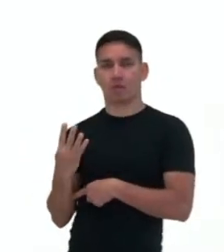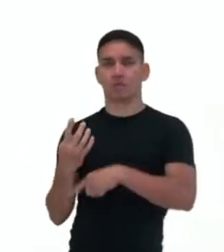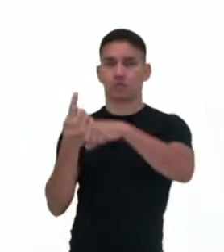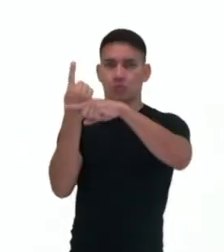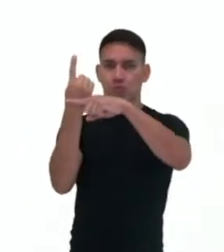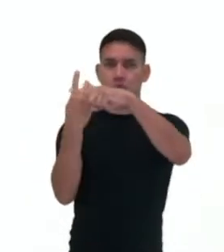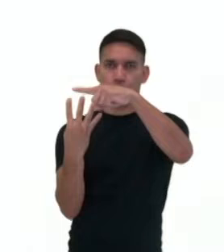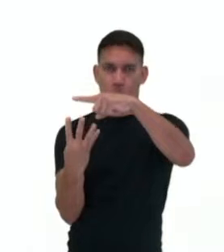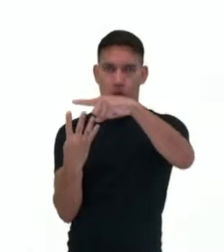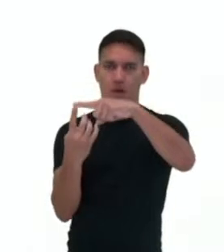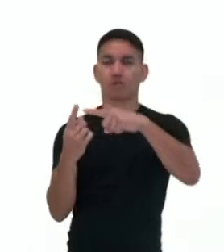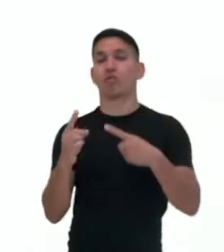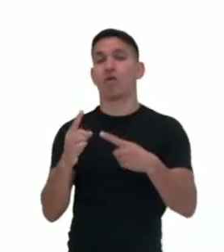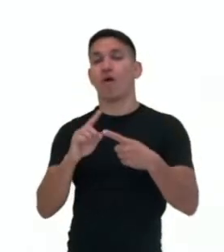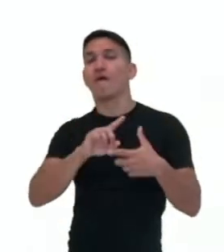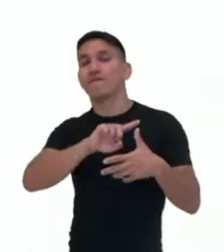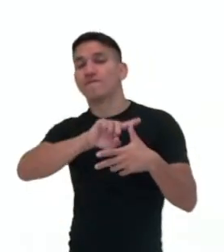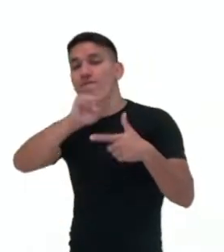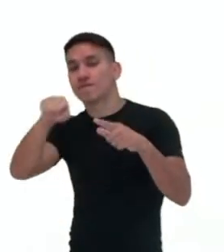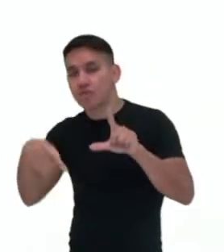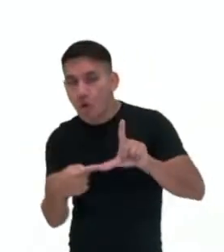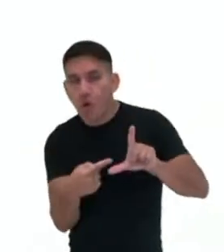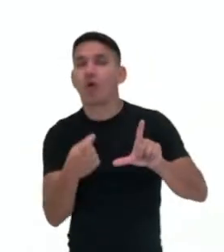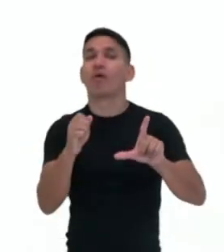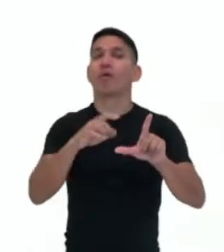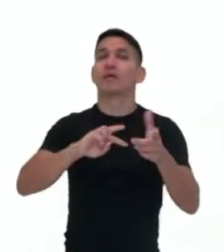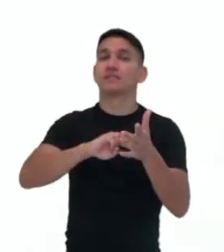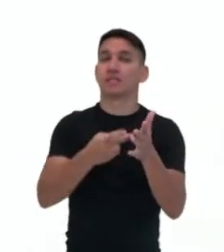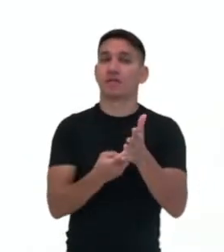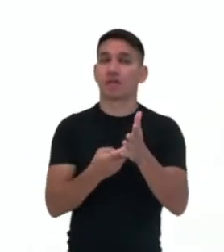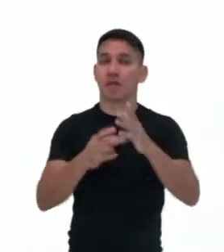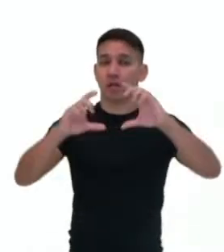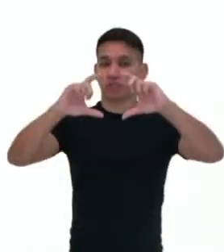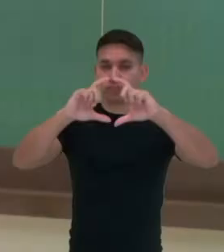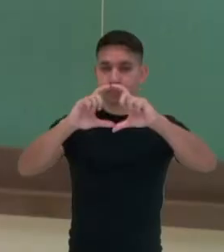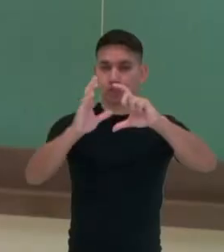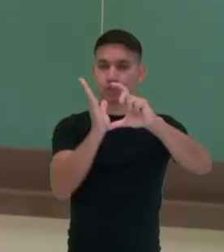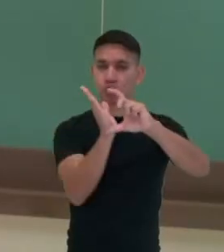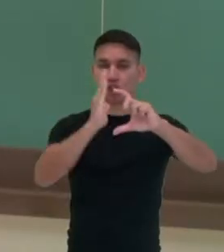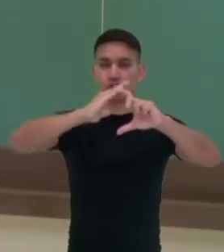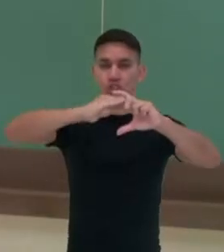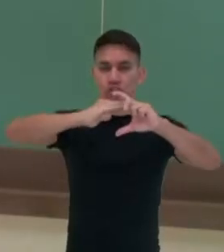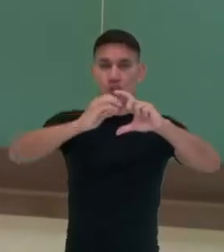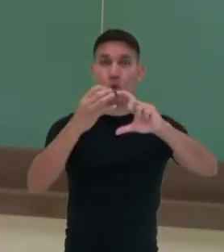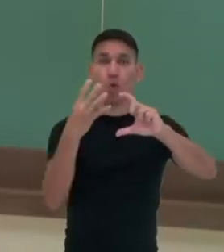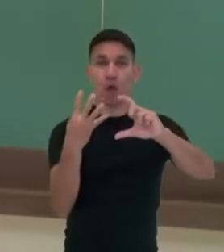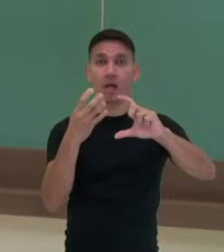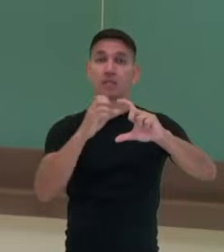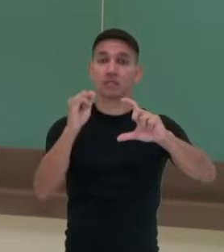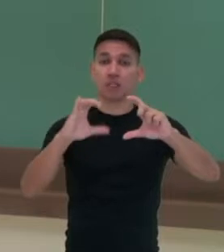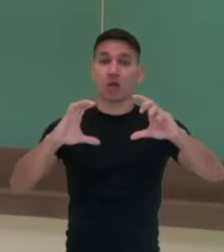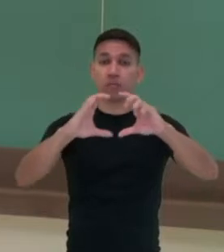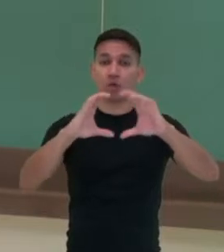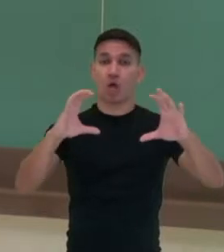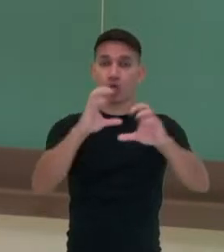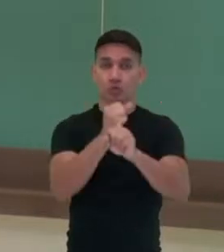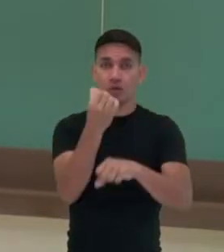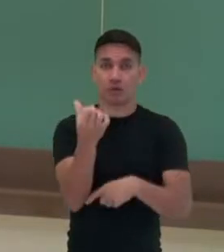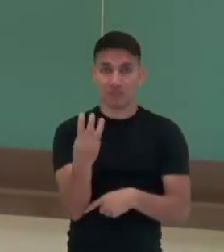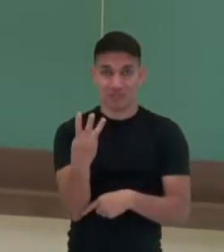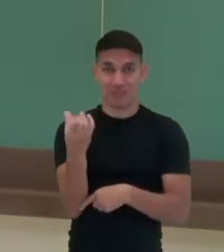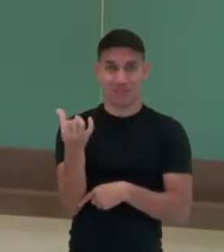está pegando uma volta inteirinha e dividido em 4 partes. Então, se a volta inteira tem 360, se eu